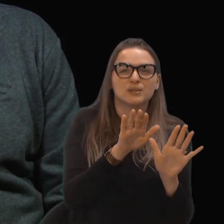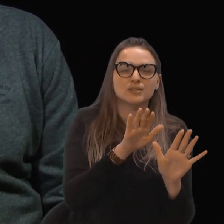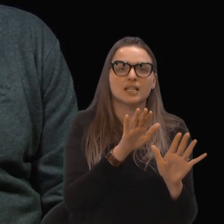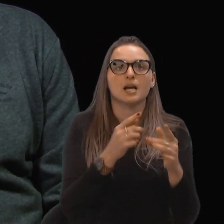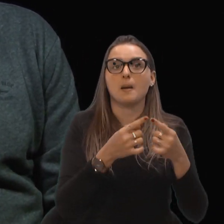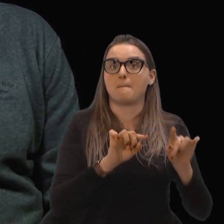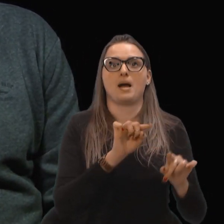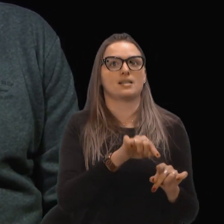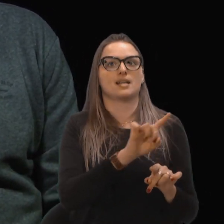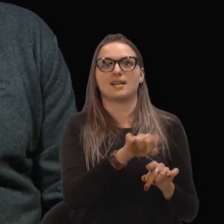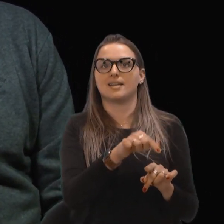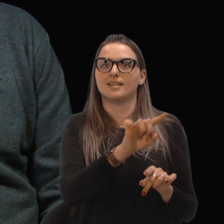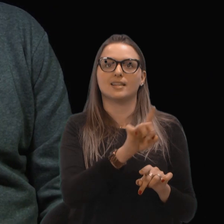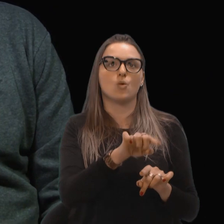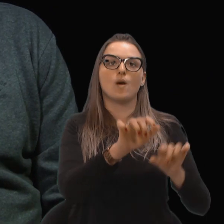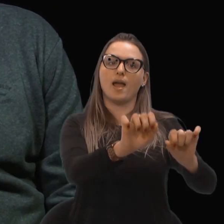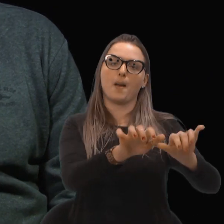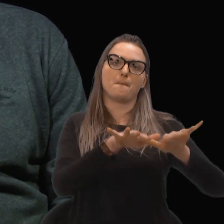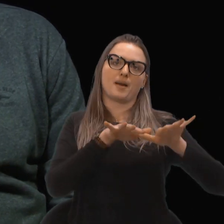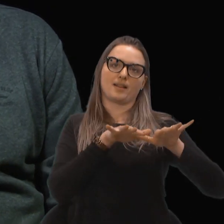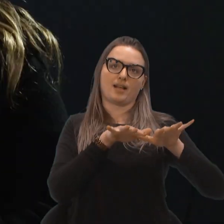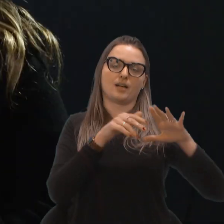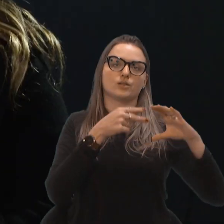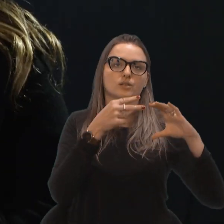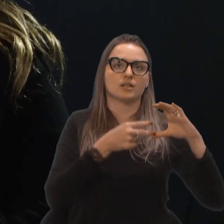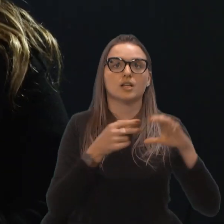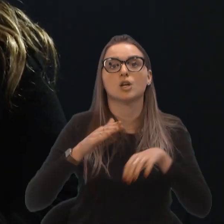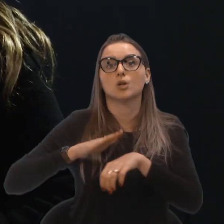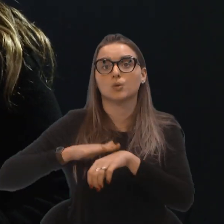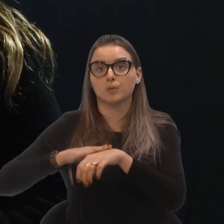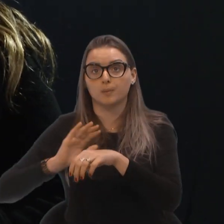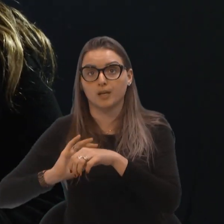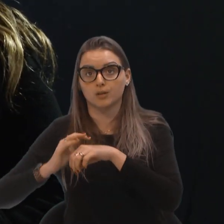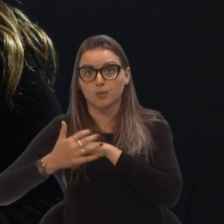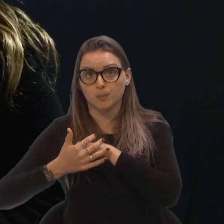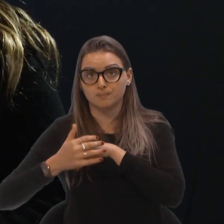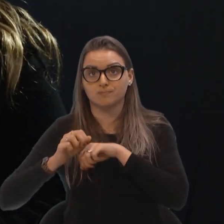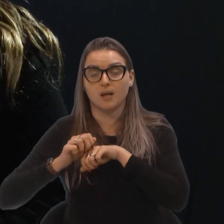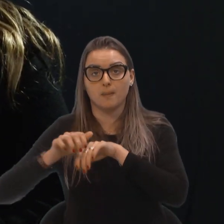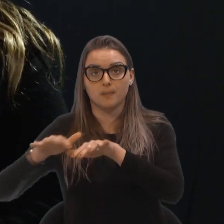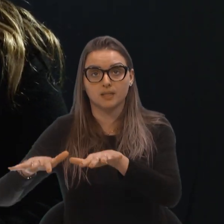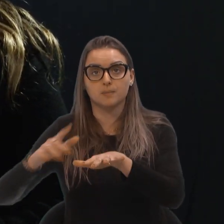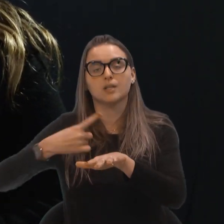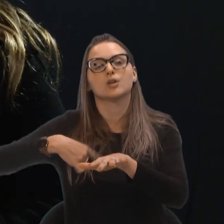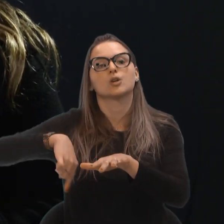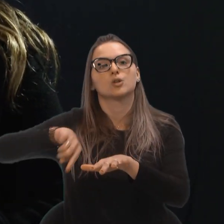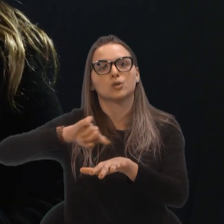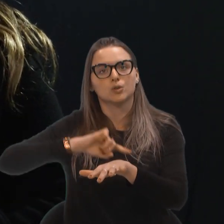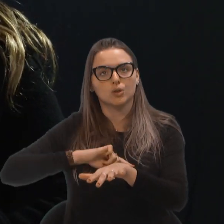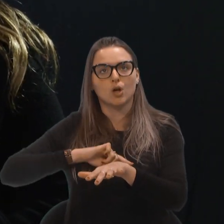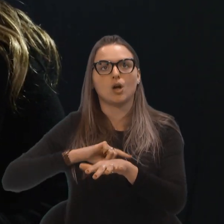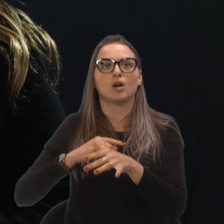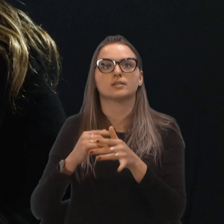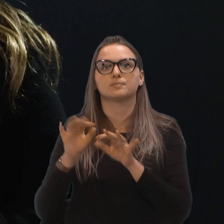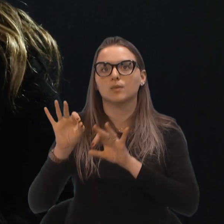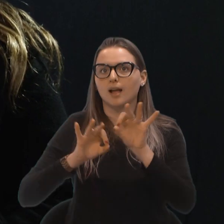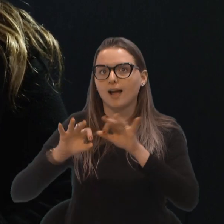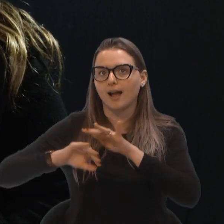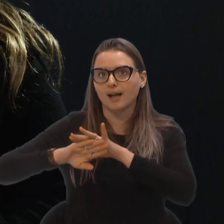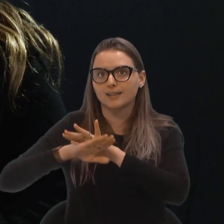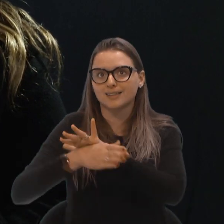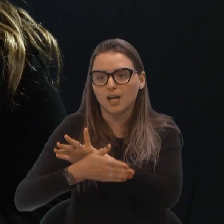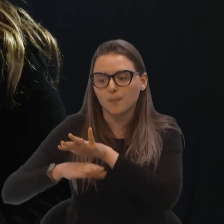mas ali não é o plenário da Câmara. Infelizmente, nesse período de pandemia, nós acabamos suprimindo, né,